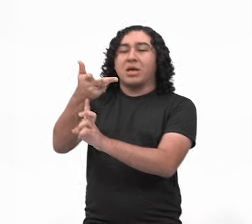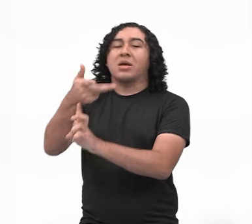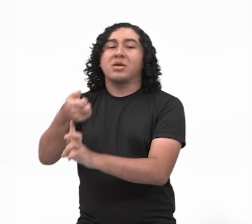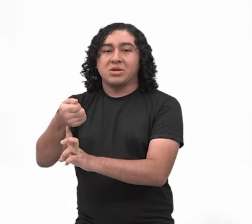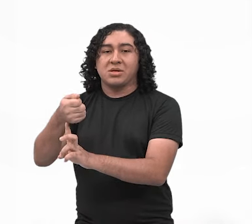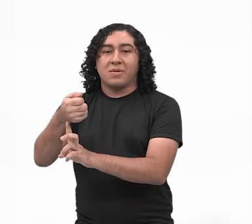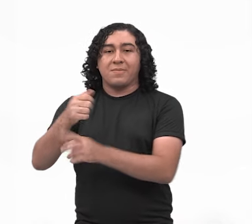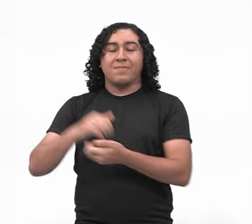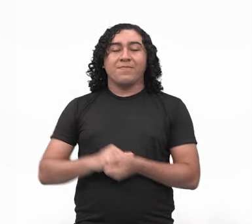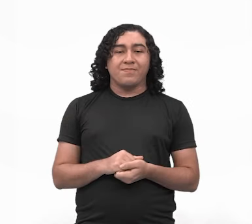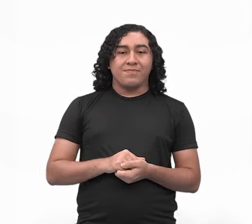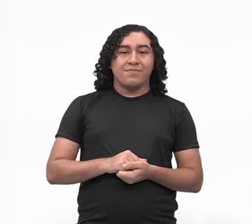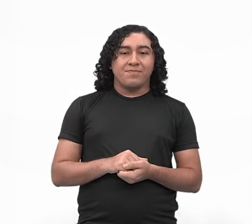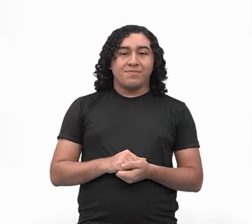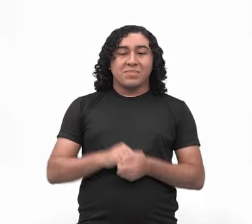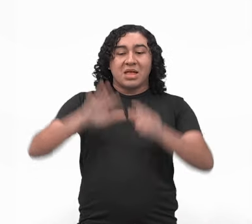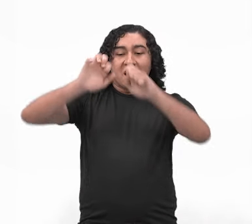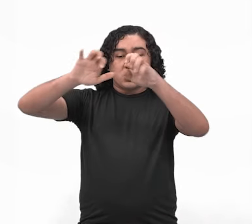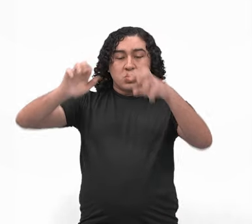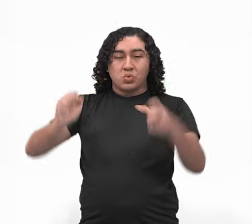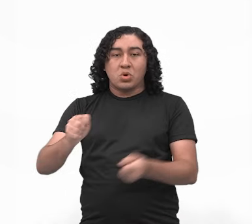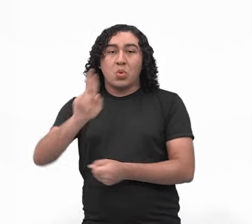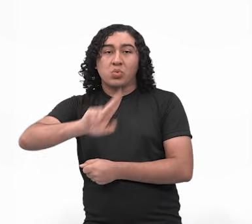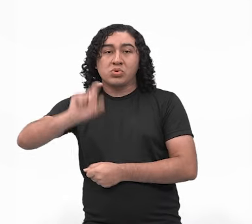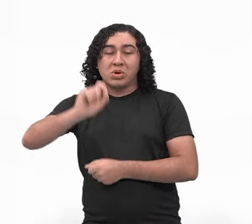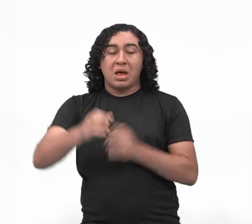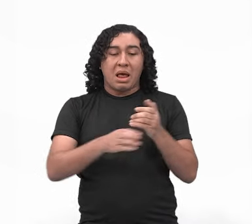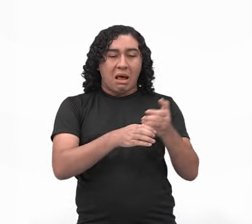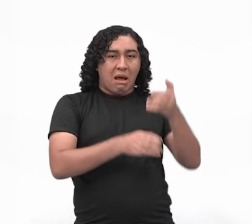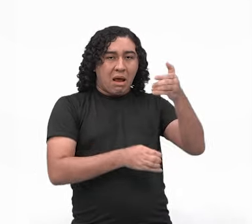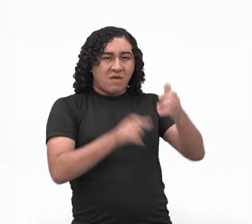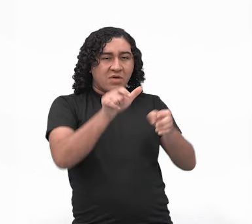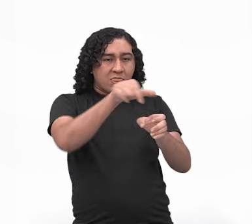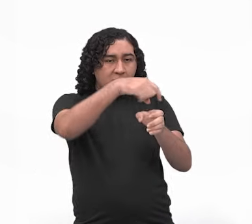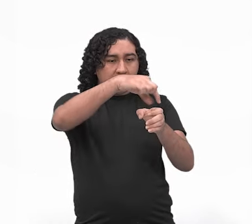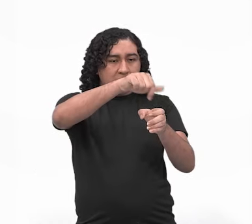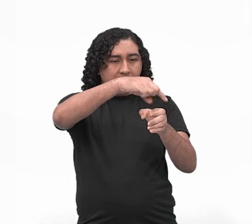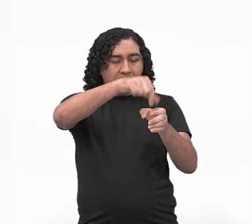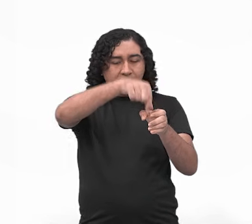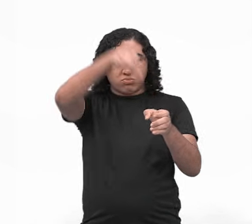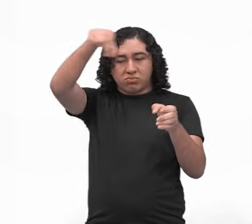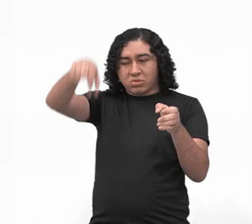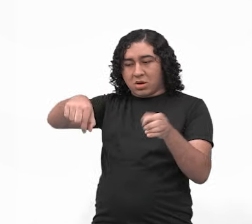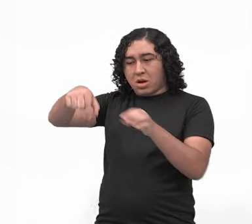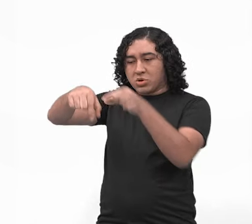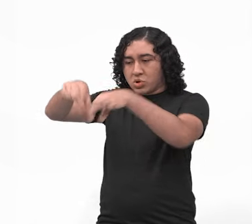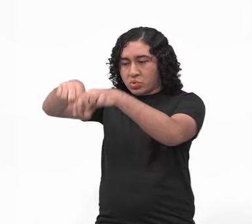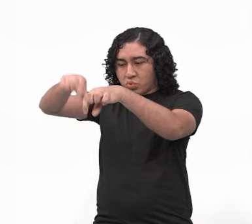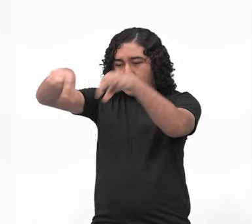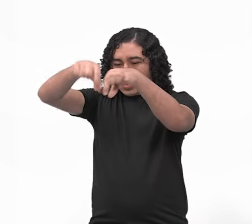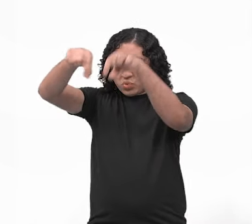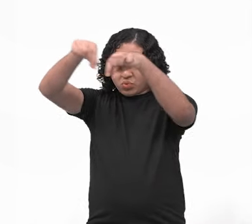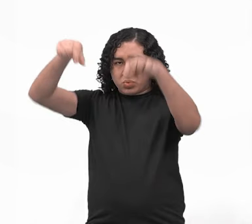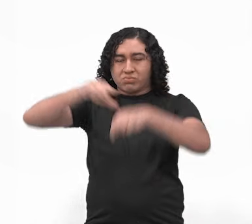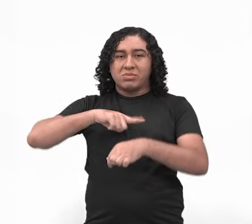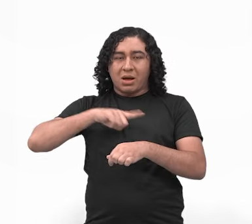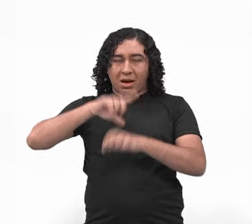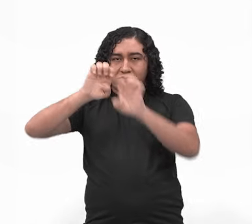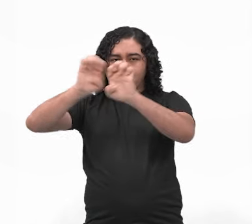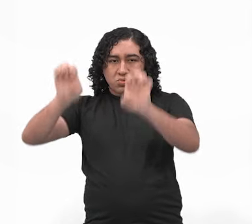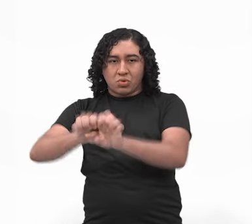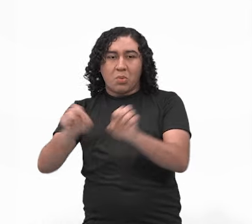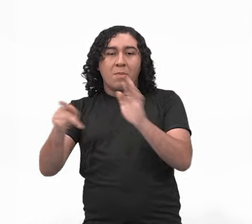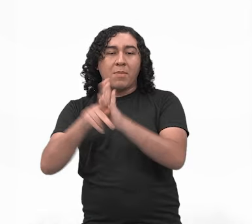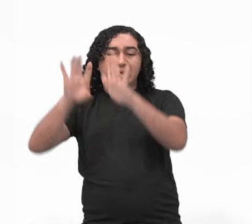cujas esculturas feitas de tampas de garrafas exploram temas como identidade, globalização e